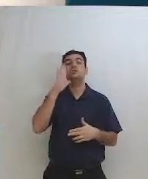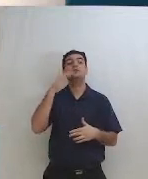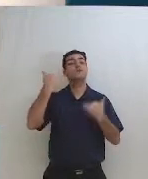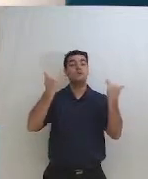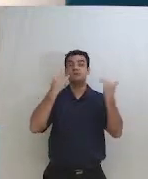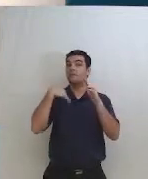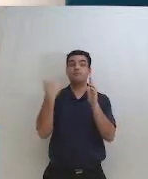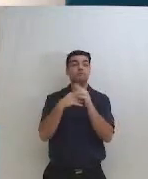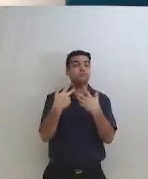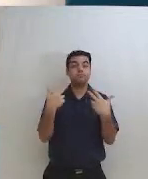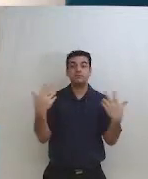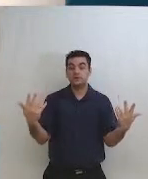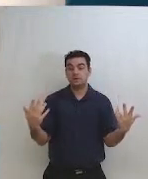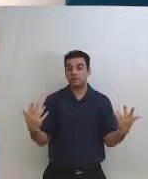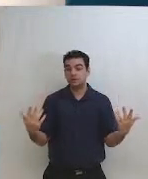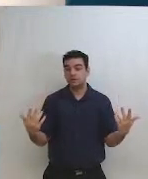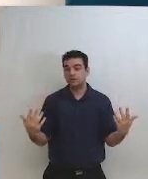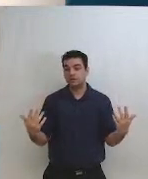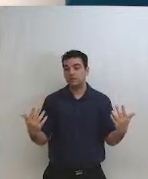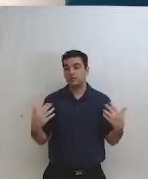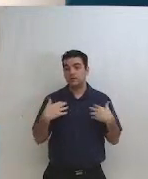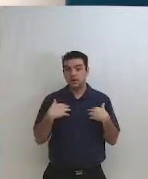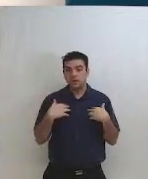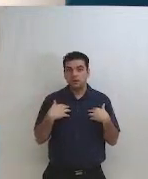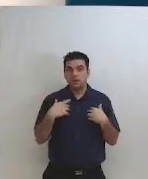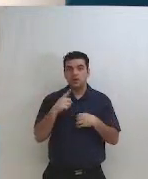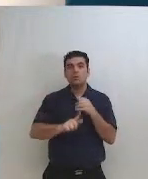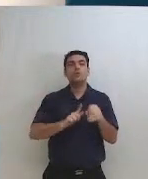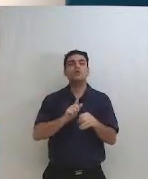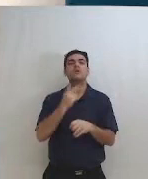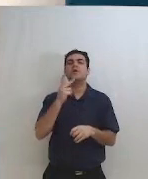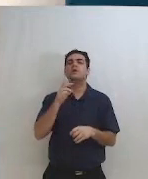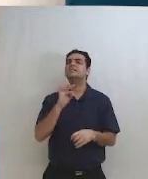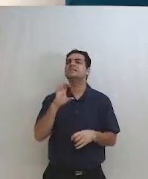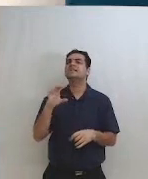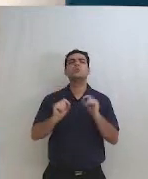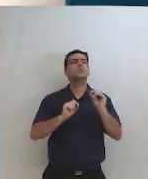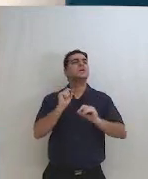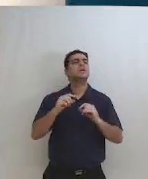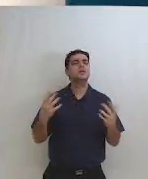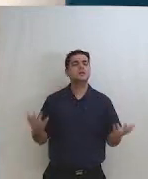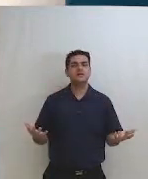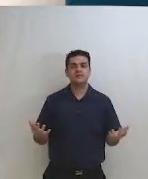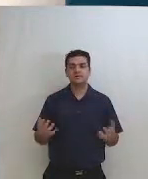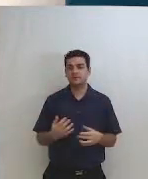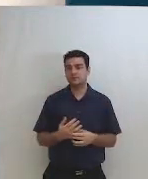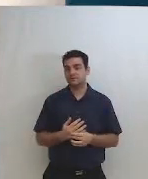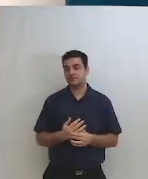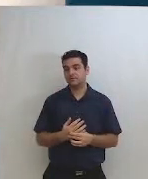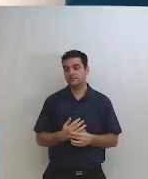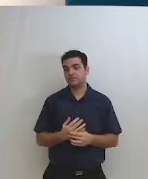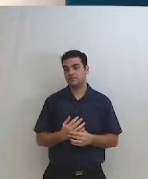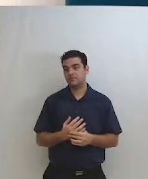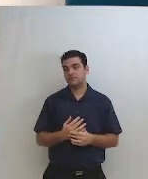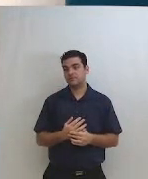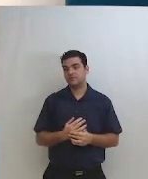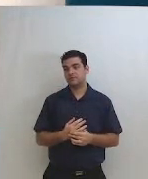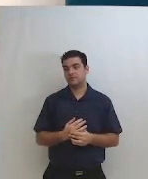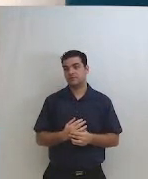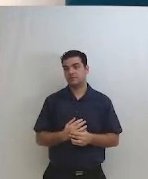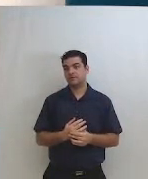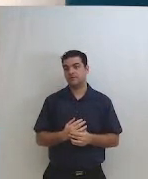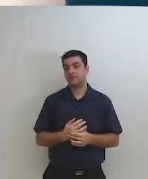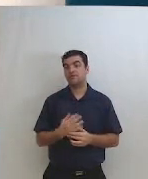Se eu sou o Google, eu vou informar o quê? Porque vou informar o que foi pedido, o que não foi pedido. Mas o pedido fala um